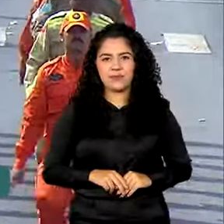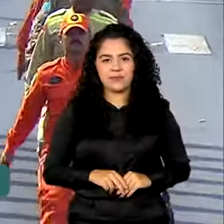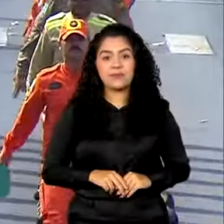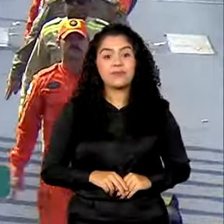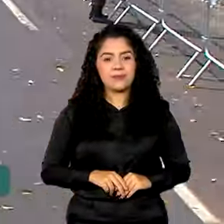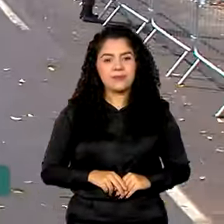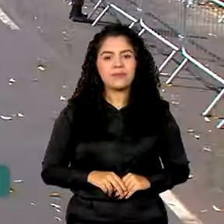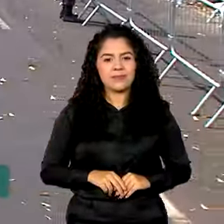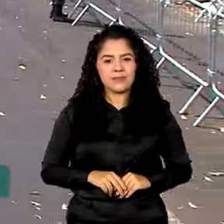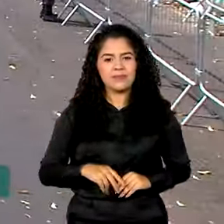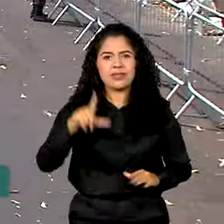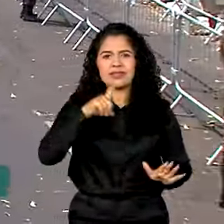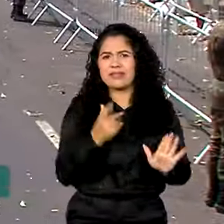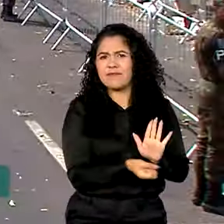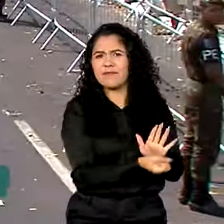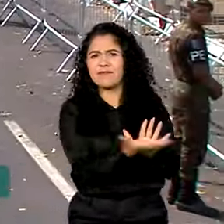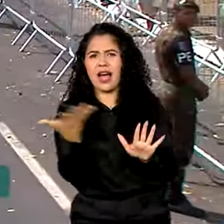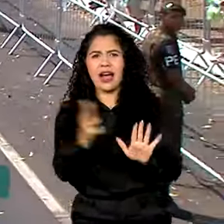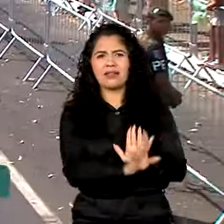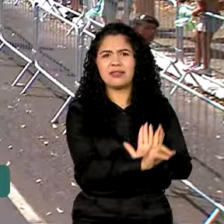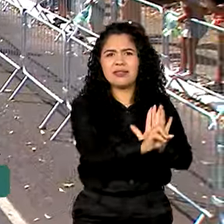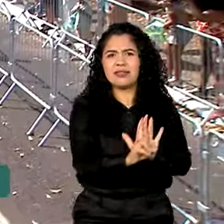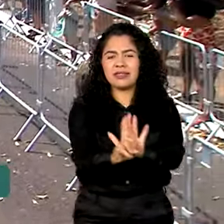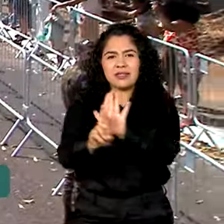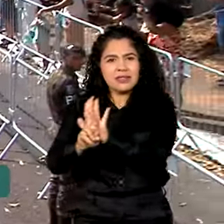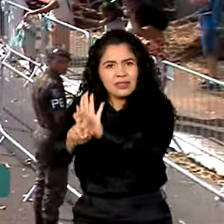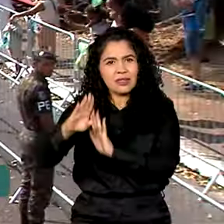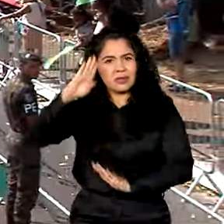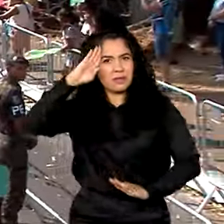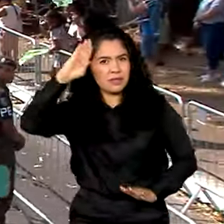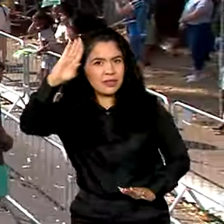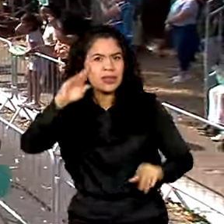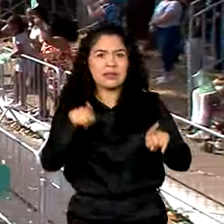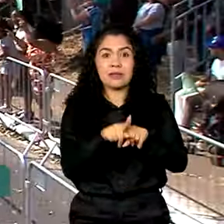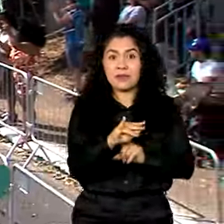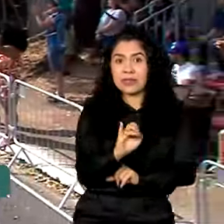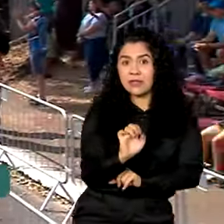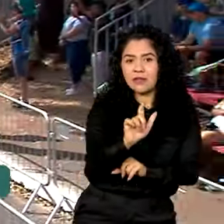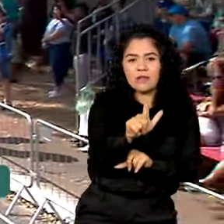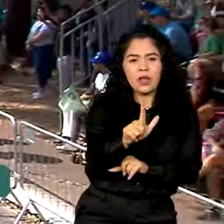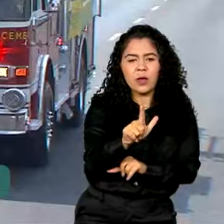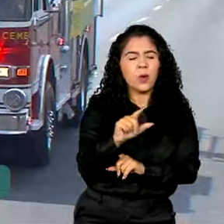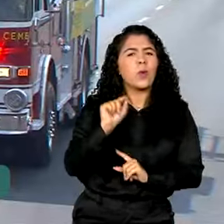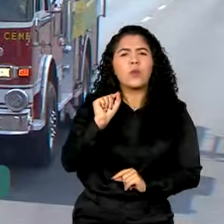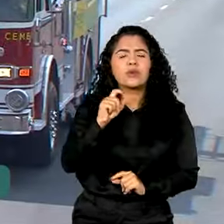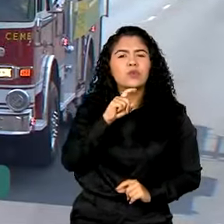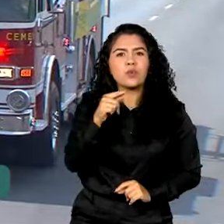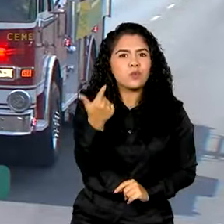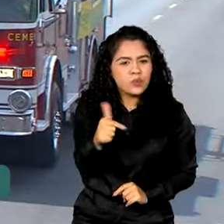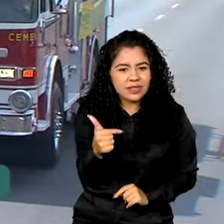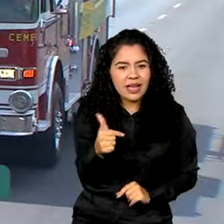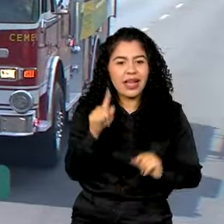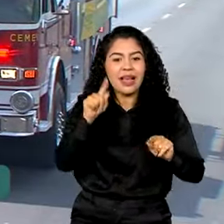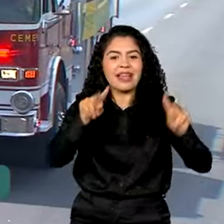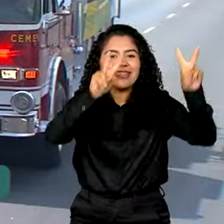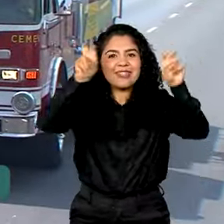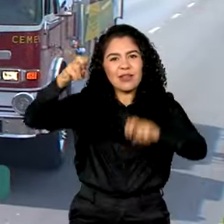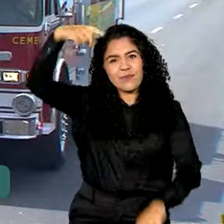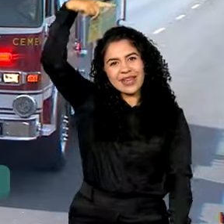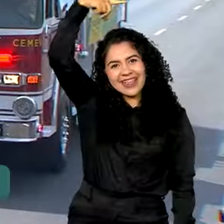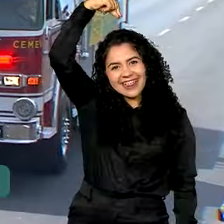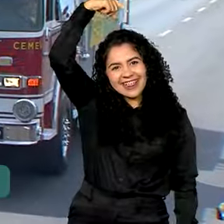No meio de tantos representantes militares e civis, um ponto alto, sem dúvida, foi a passagem do Zé